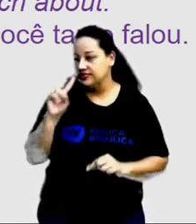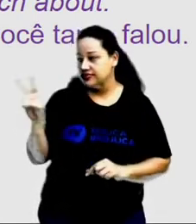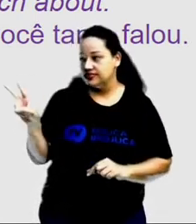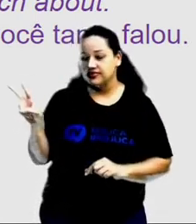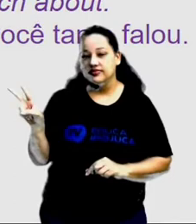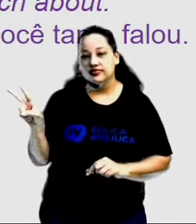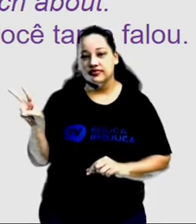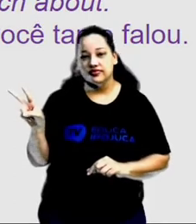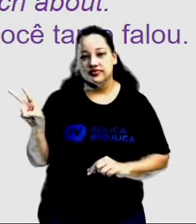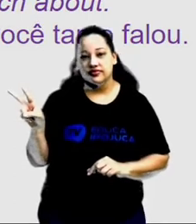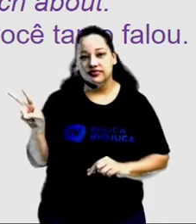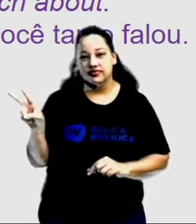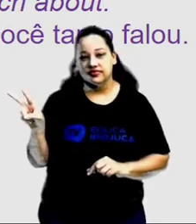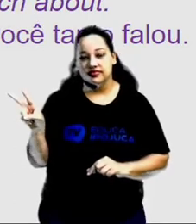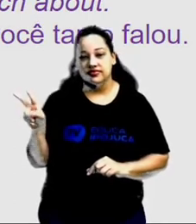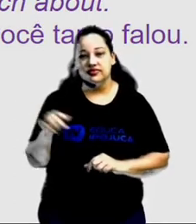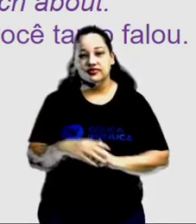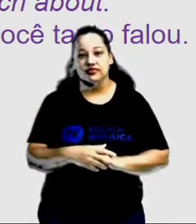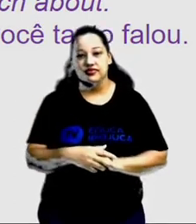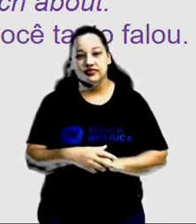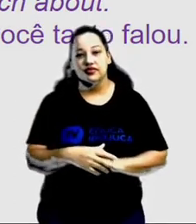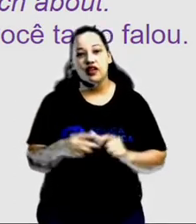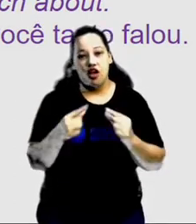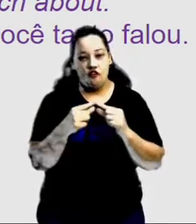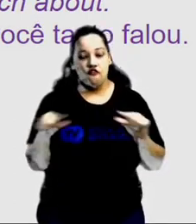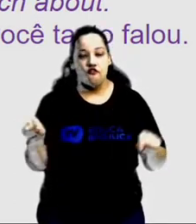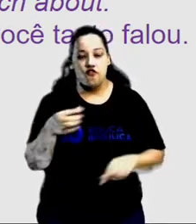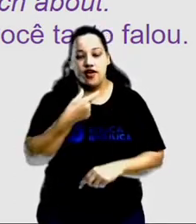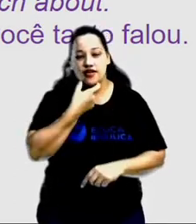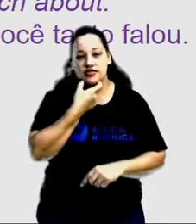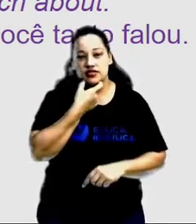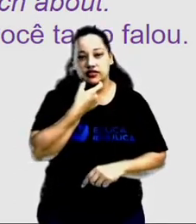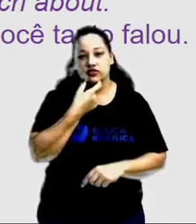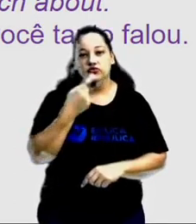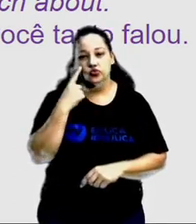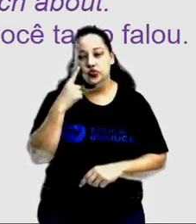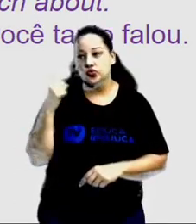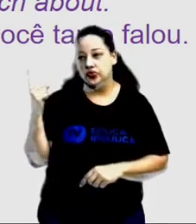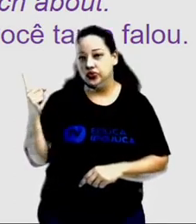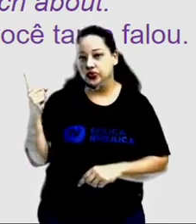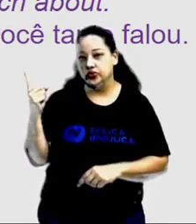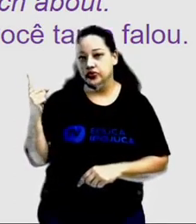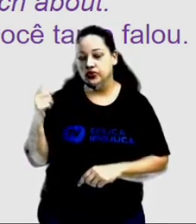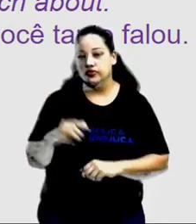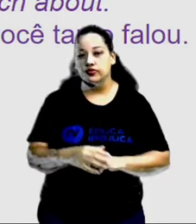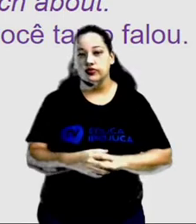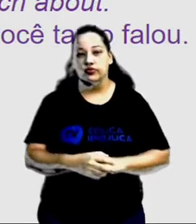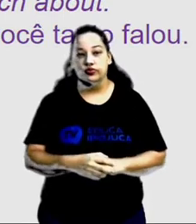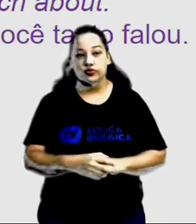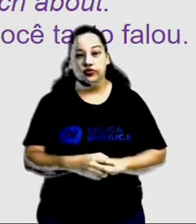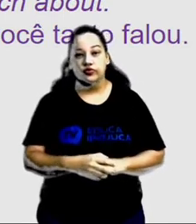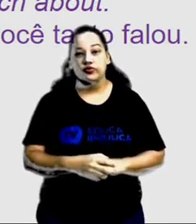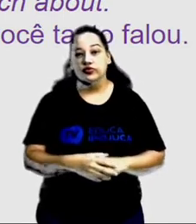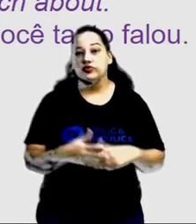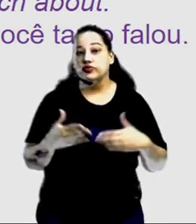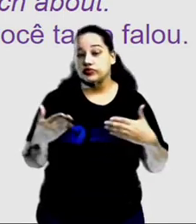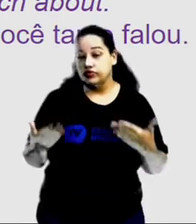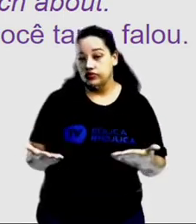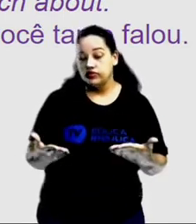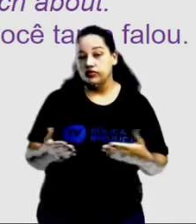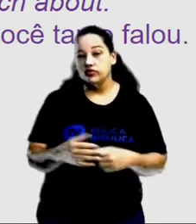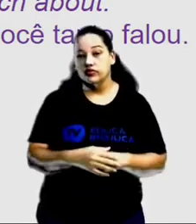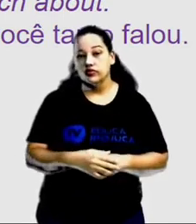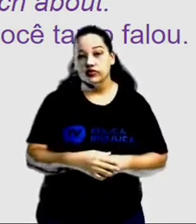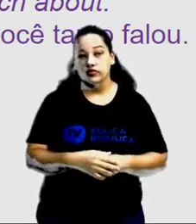was an amazing in all her comedy film in the 2000s. Ou seja,